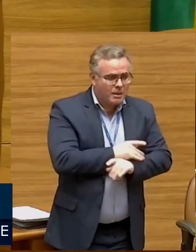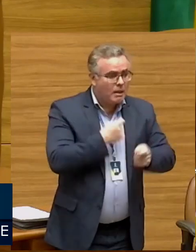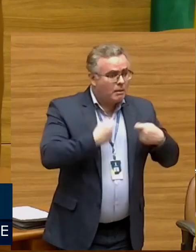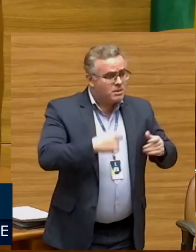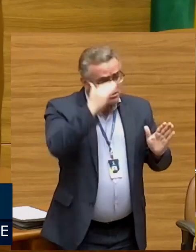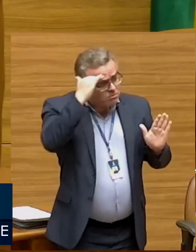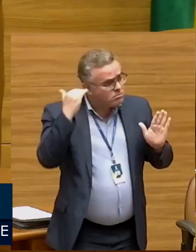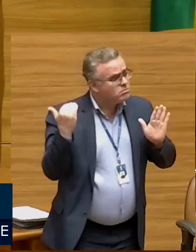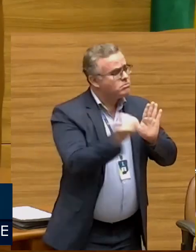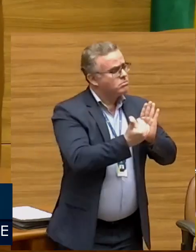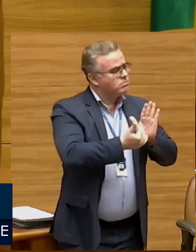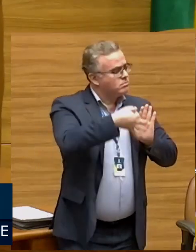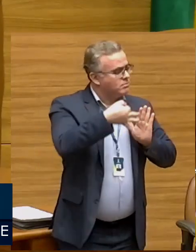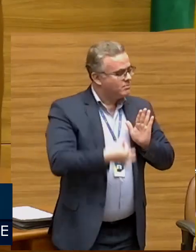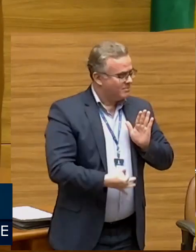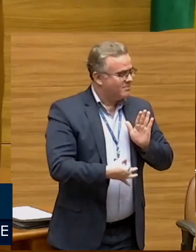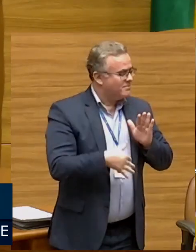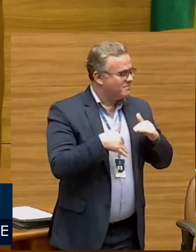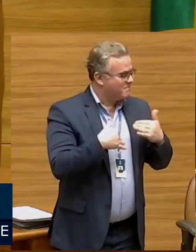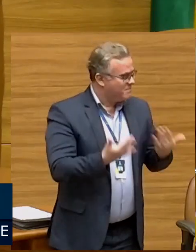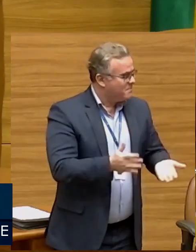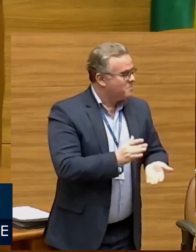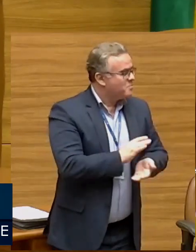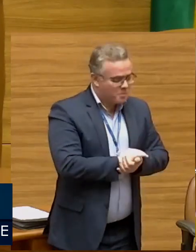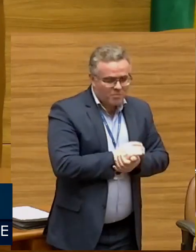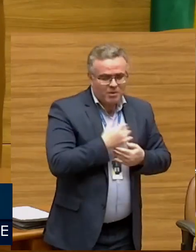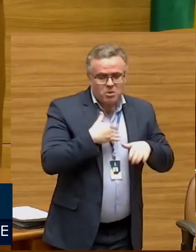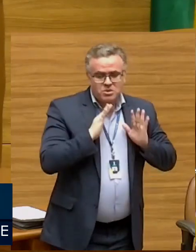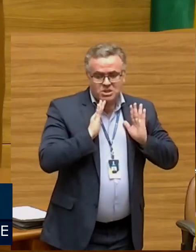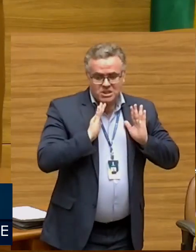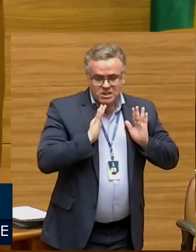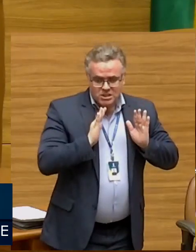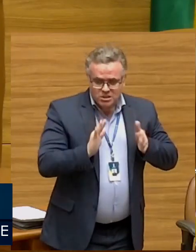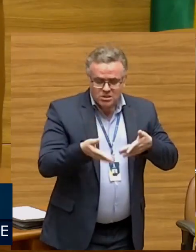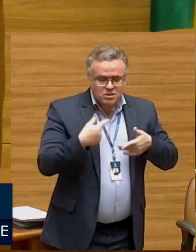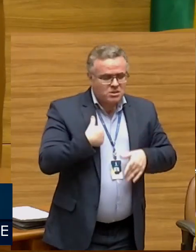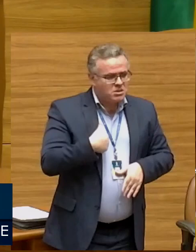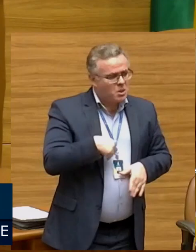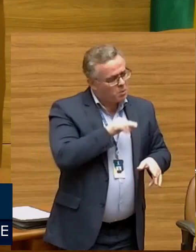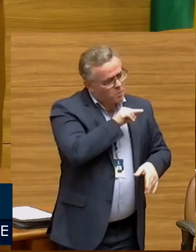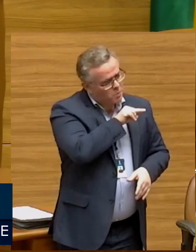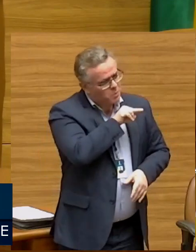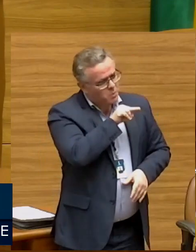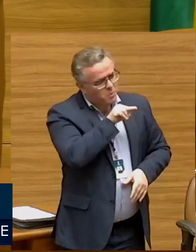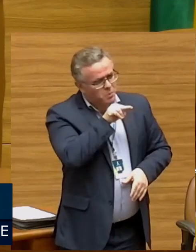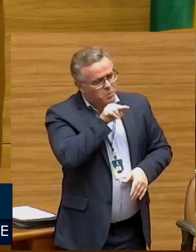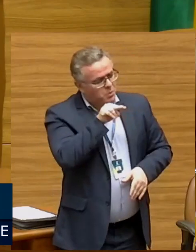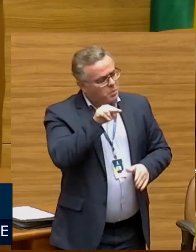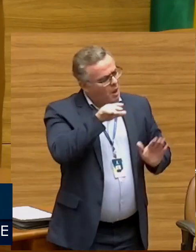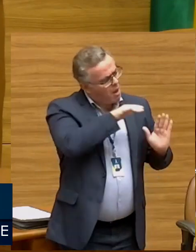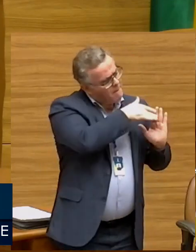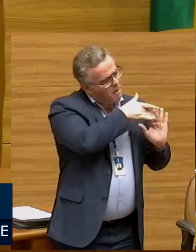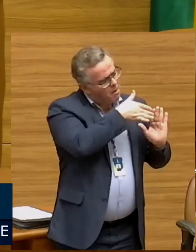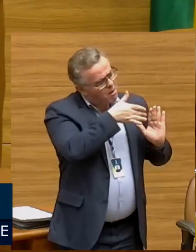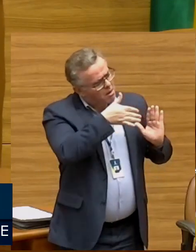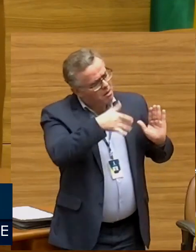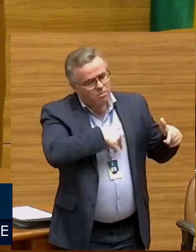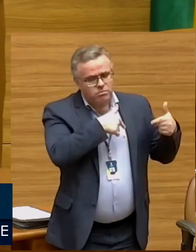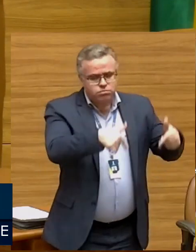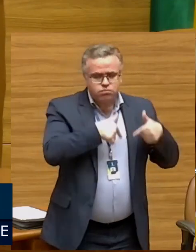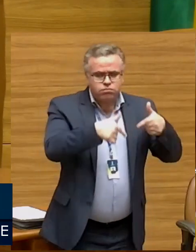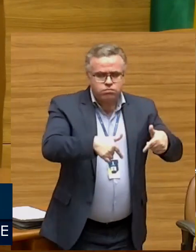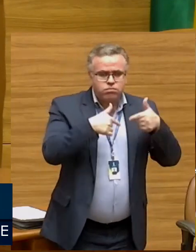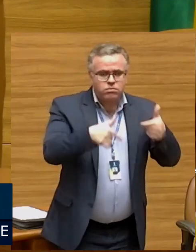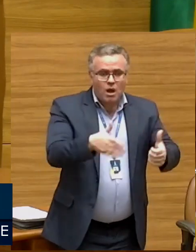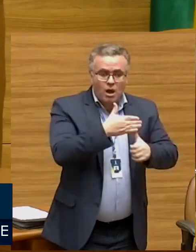efetivadas, né, realmente. Eu tenho acompanhado a luta das pessoas surdas, saibam que nossa mandata é aliada